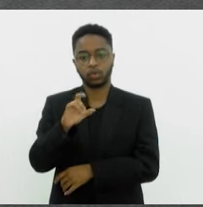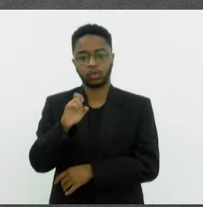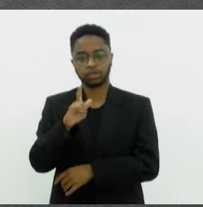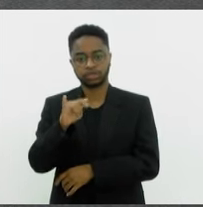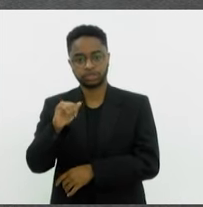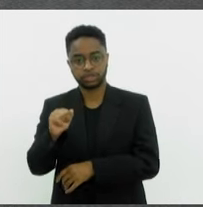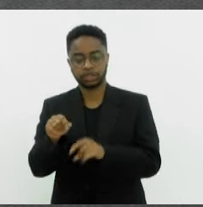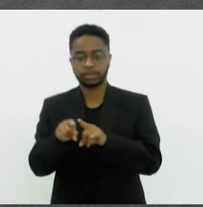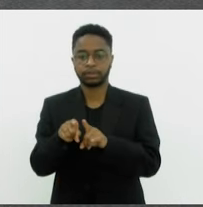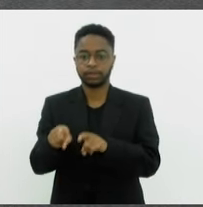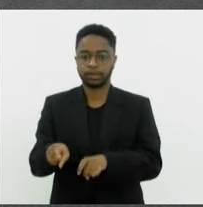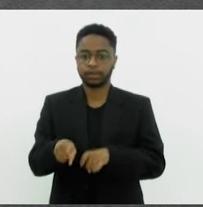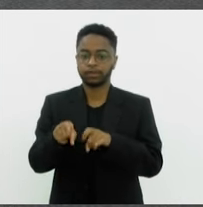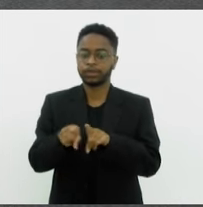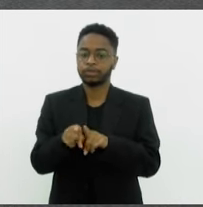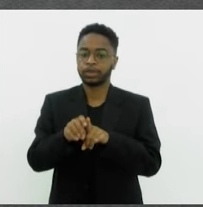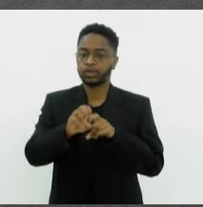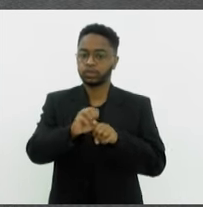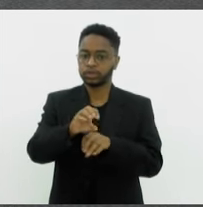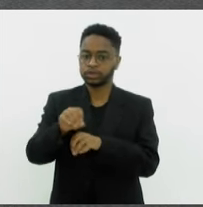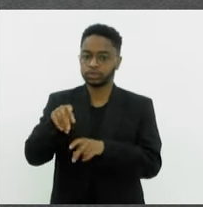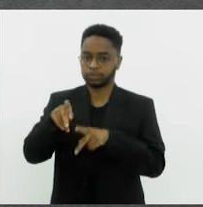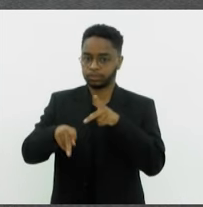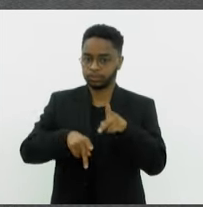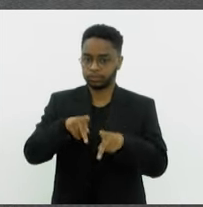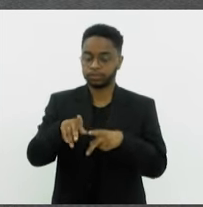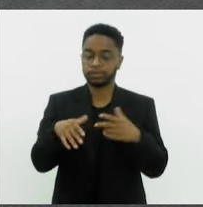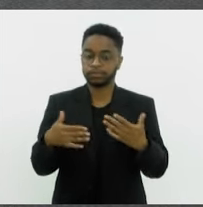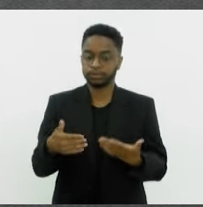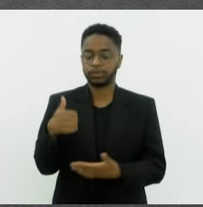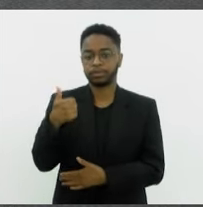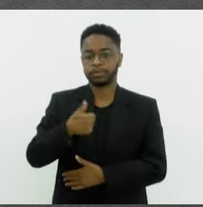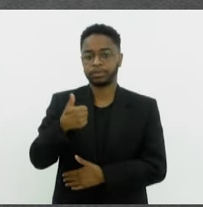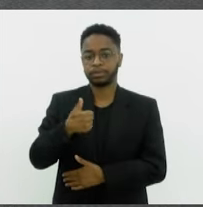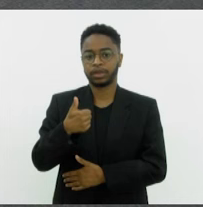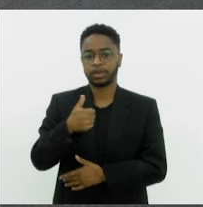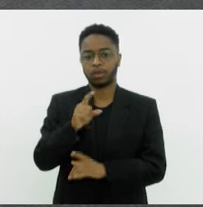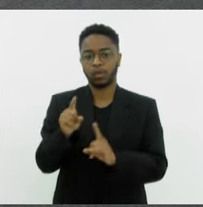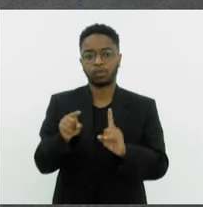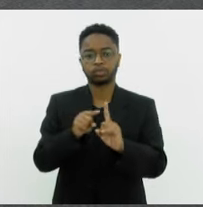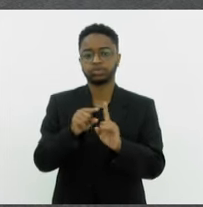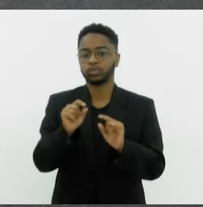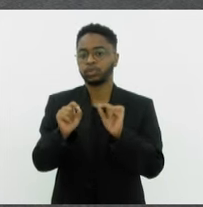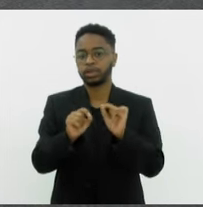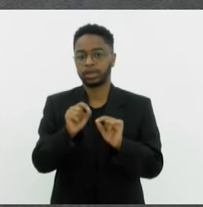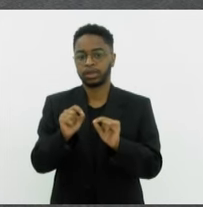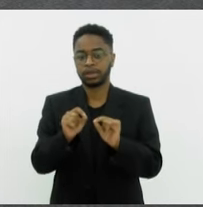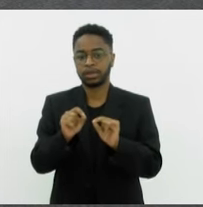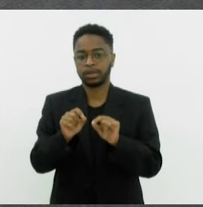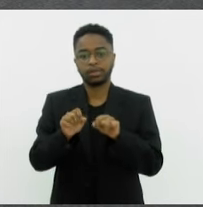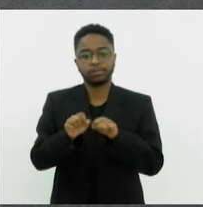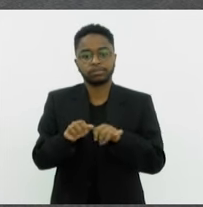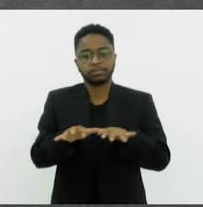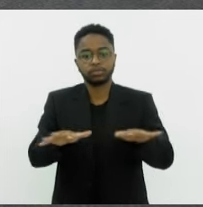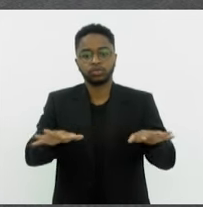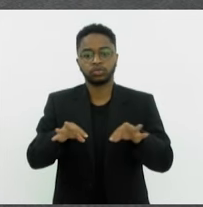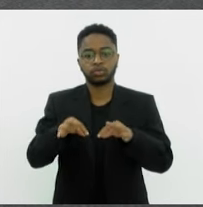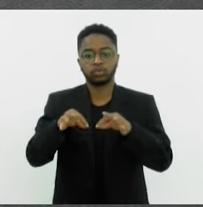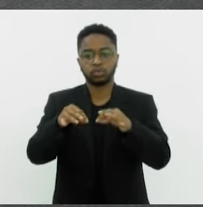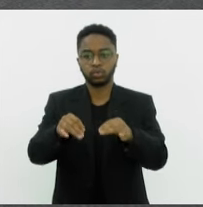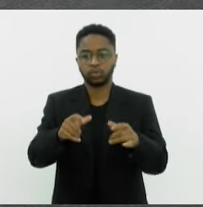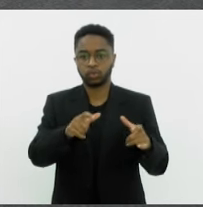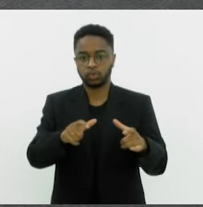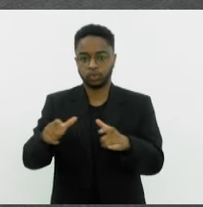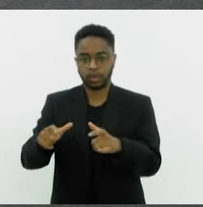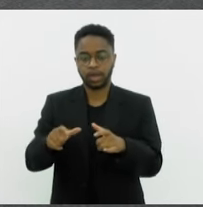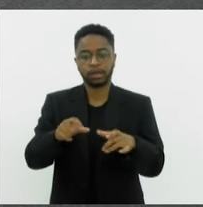também em si da educação popular. Então, nossa primeira tarefa é ocupar toda a terra improdutiva. Nós